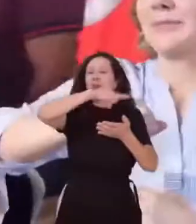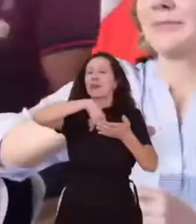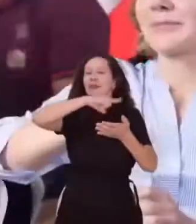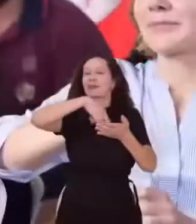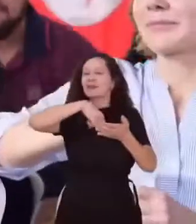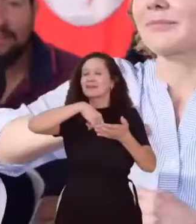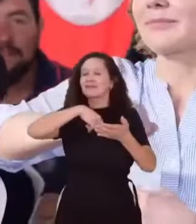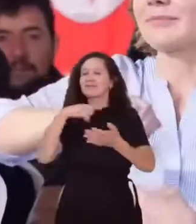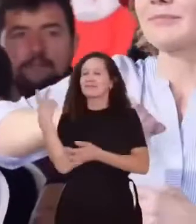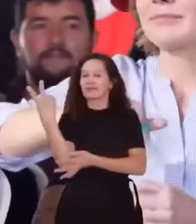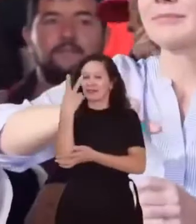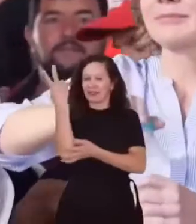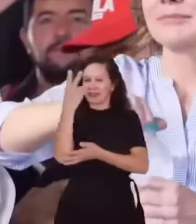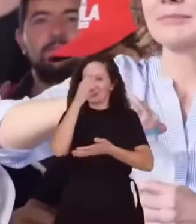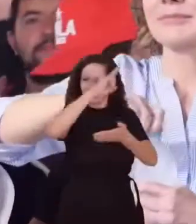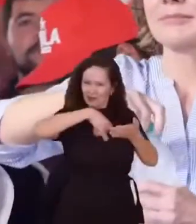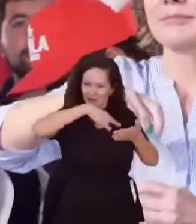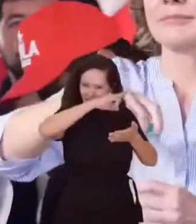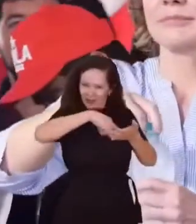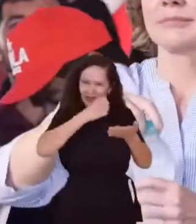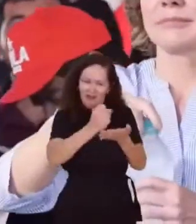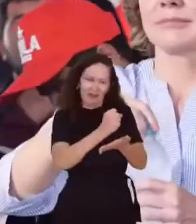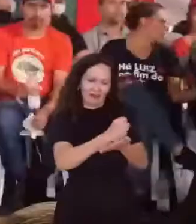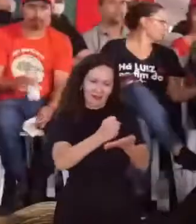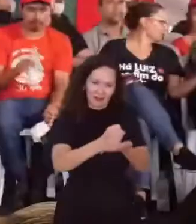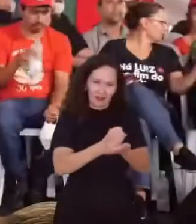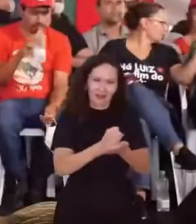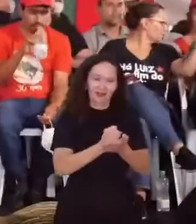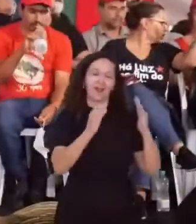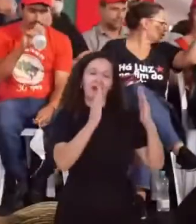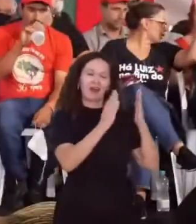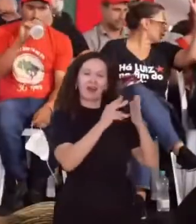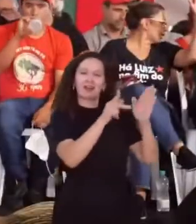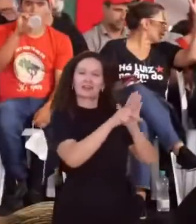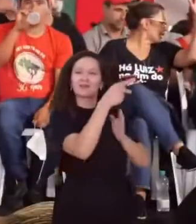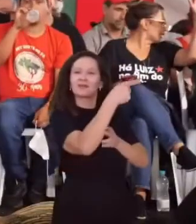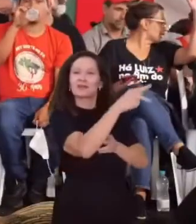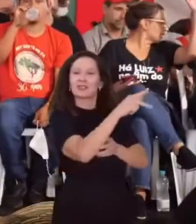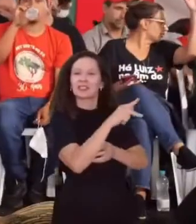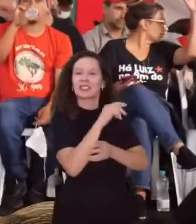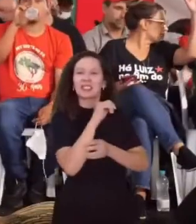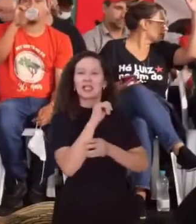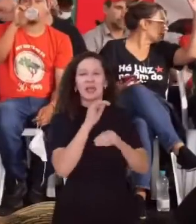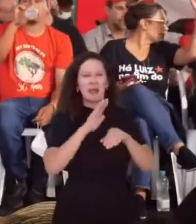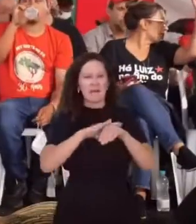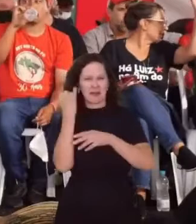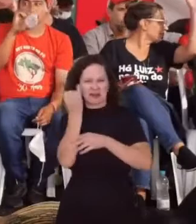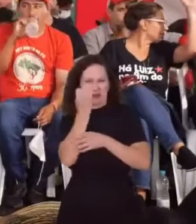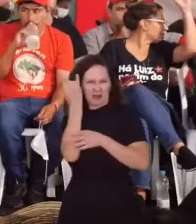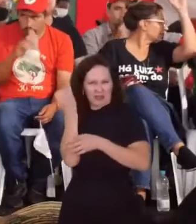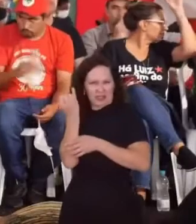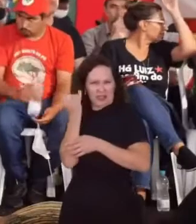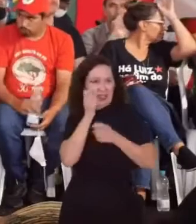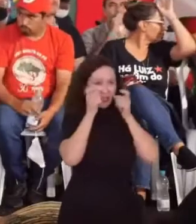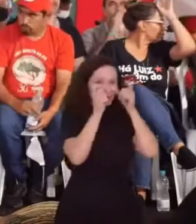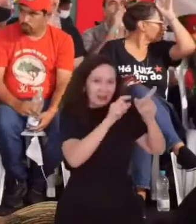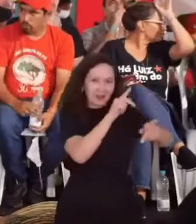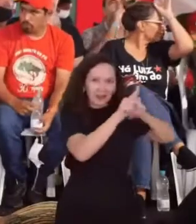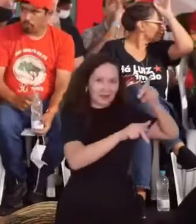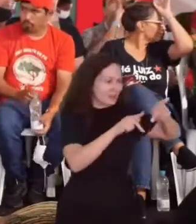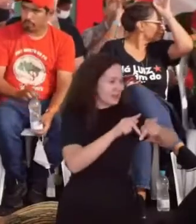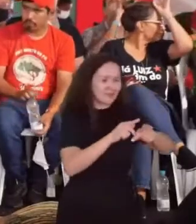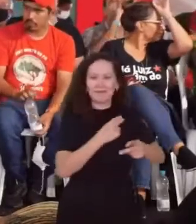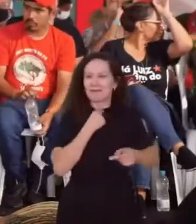cartoriais, a propriedade consagrada acima do interesse das pessoas, tem que ser rejeitada. E eu